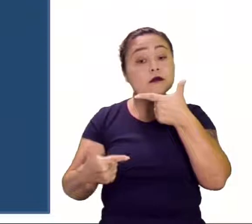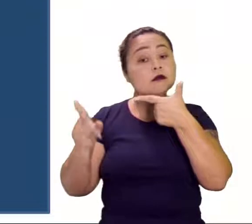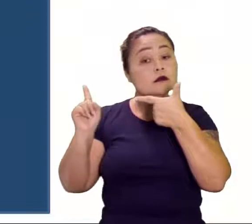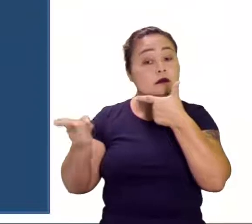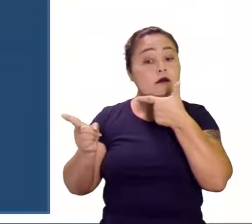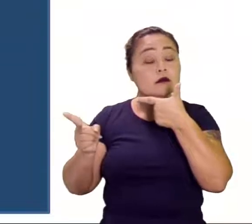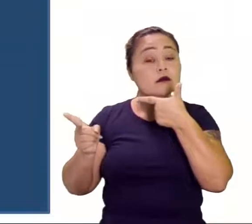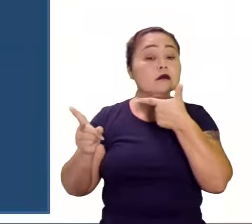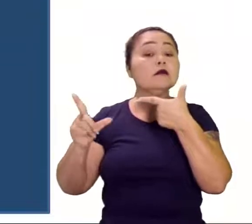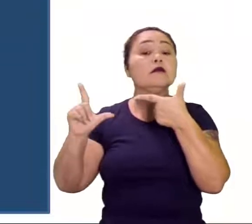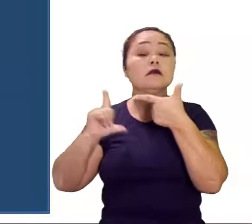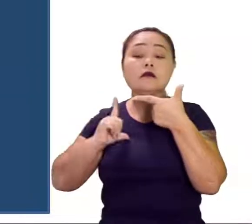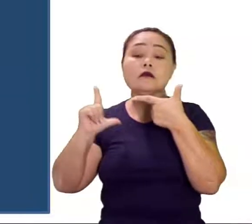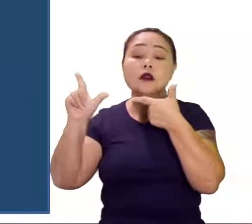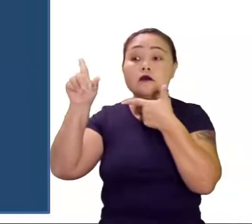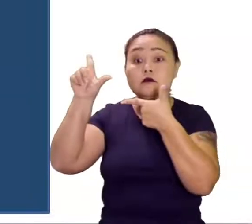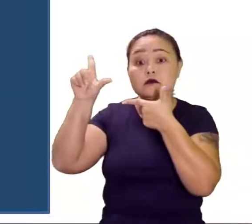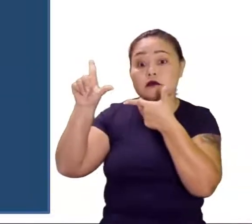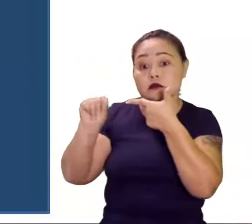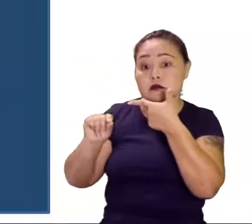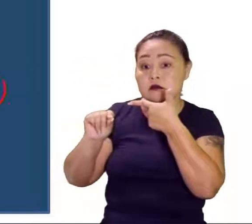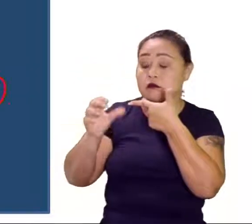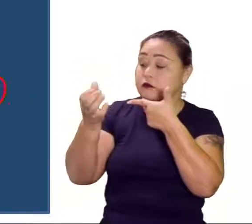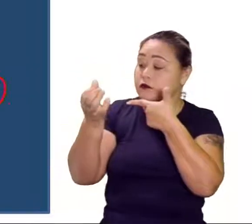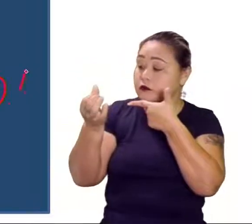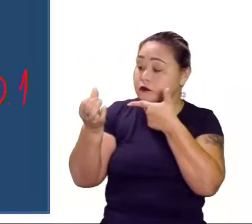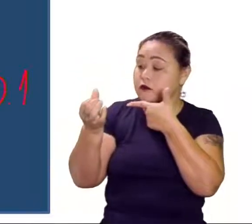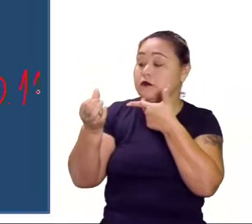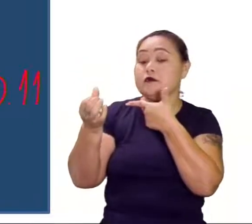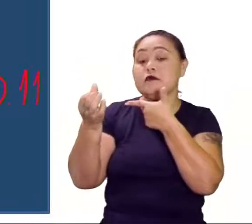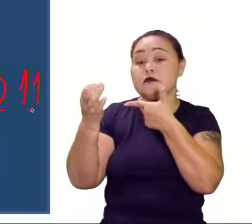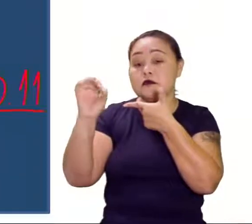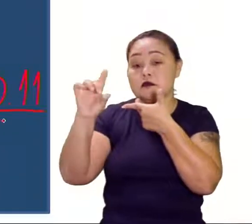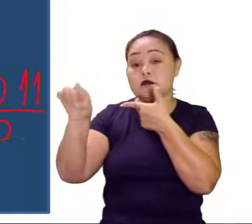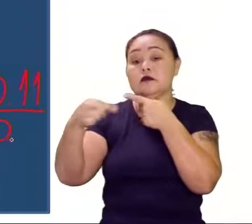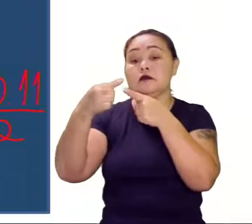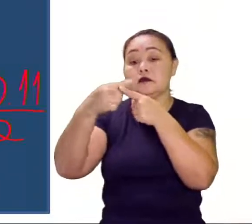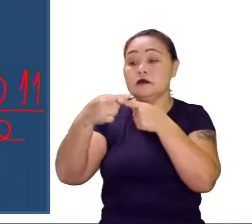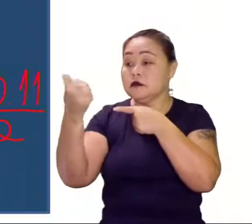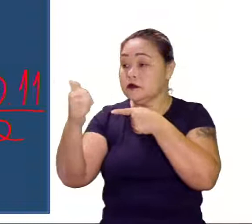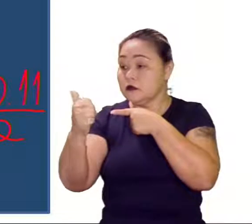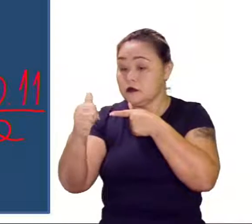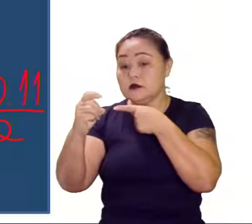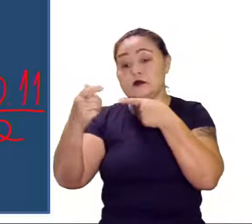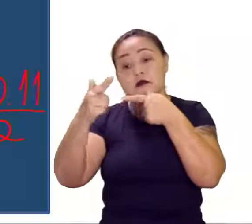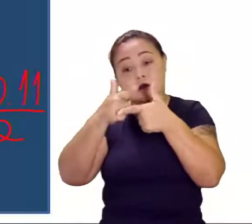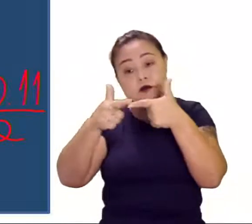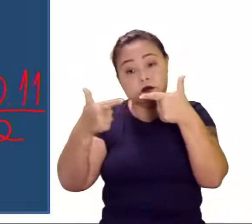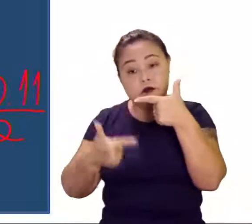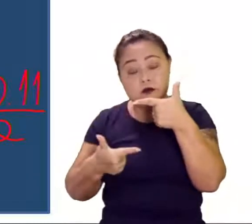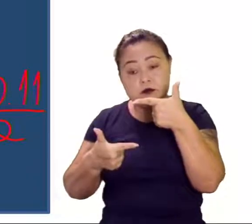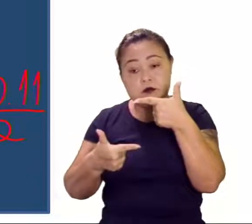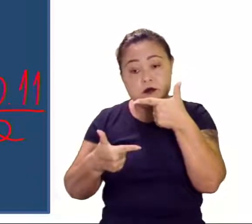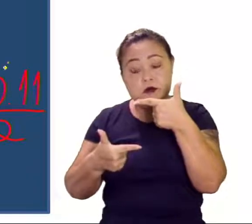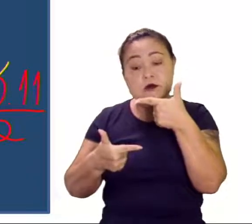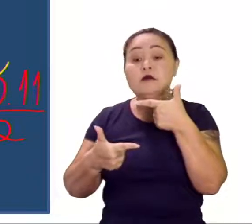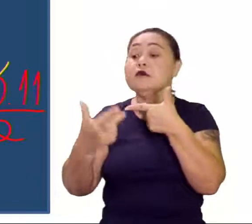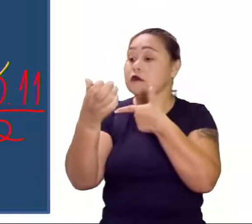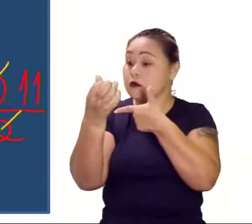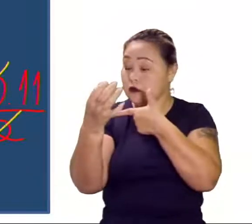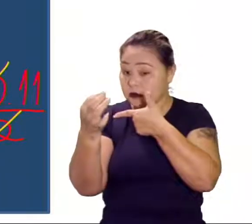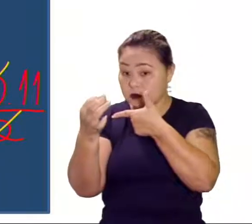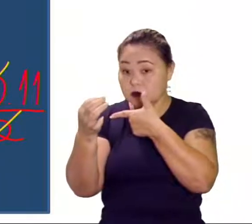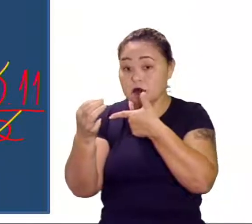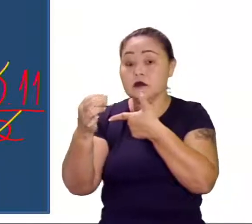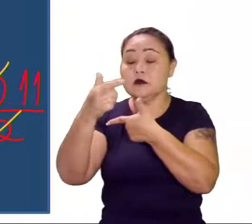aqui, dessa vez, a gente pode simplificar aqui, ó. É 60 vezes 11 dividido por 2, né? Isso. Então, a gente vai simplificar quem? O 60, né?